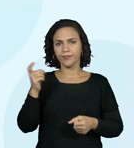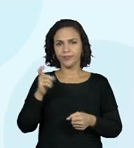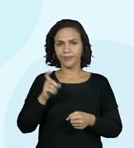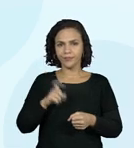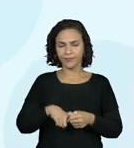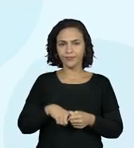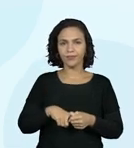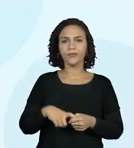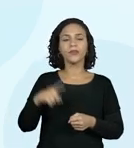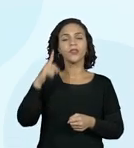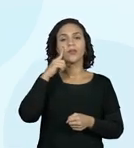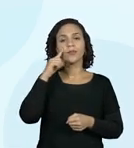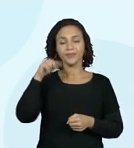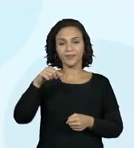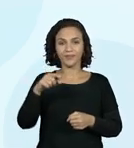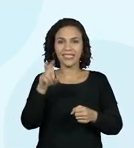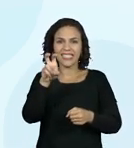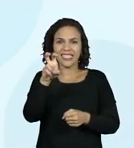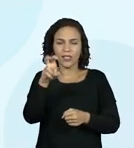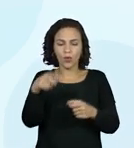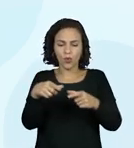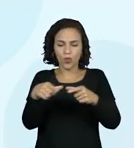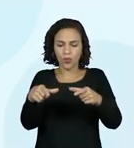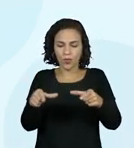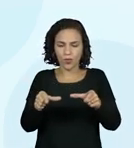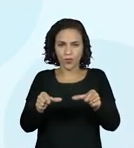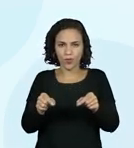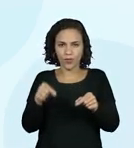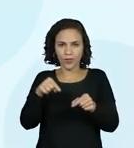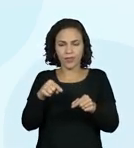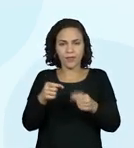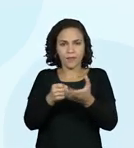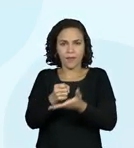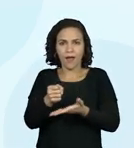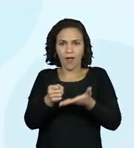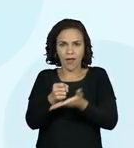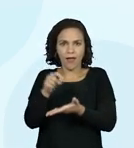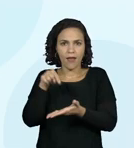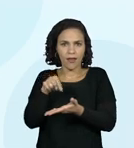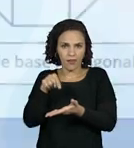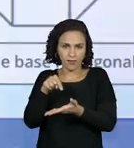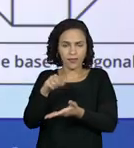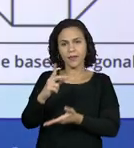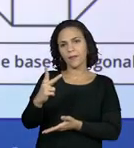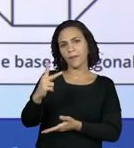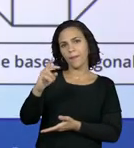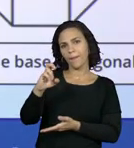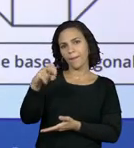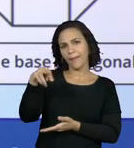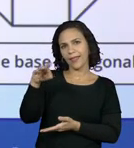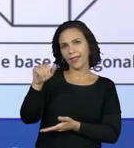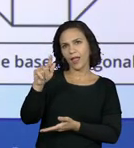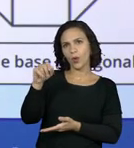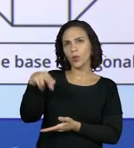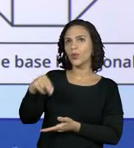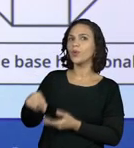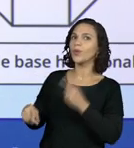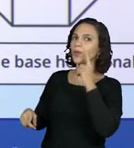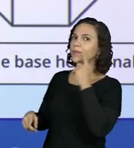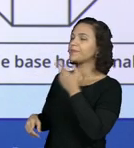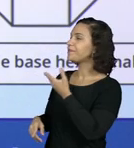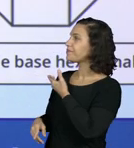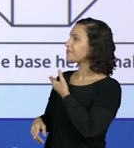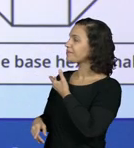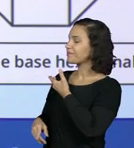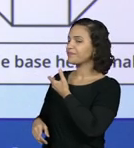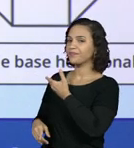base pentagonal. A figura base tem 5 lados, é um pentágono, não é? O que eu quero que vocês reparem, turma, é o seguinte.